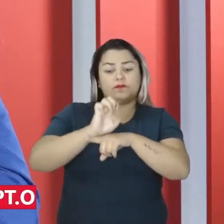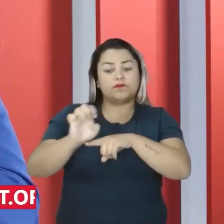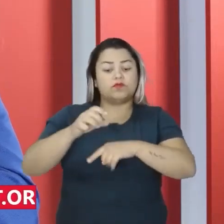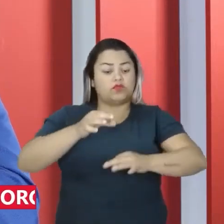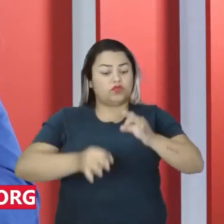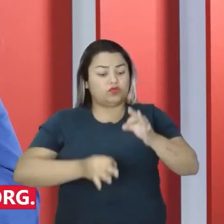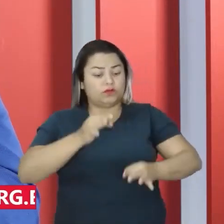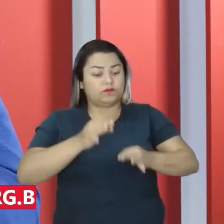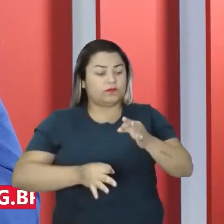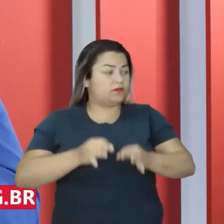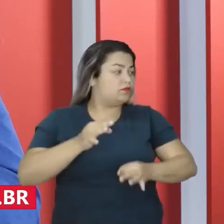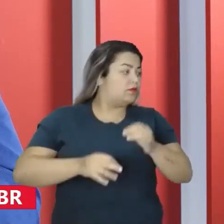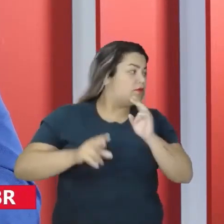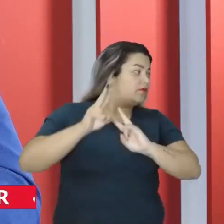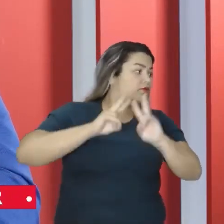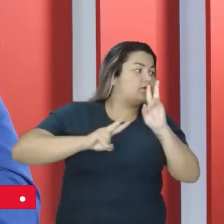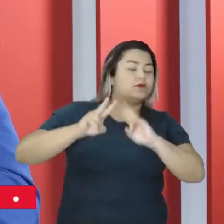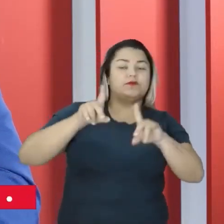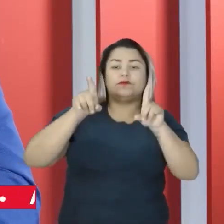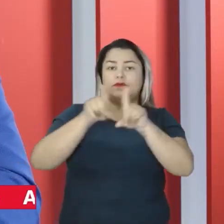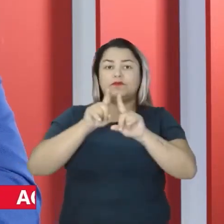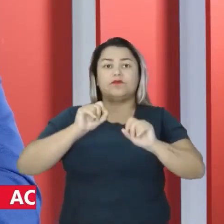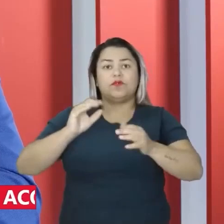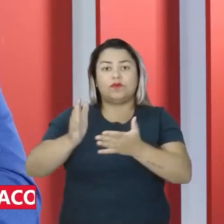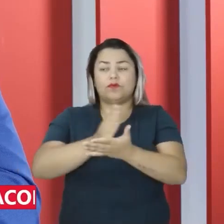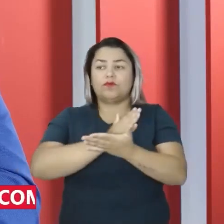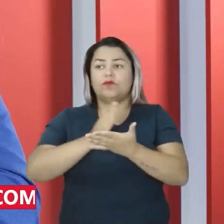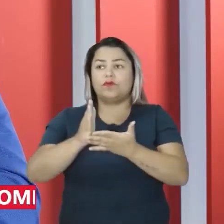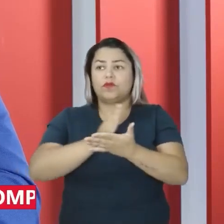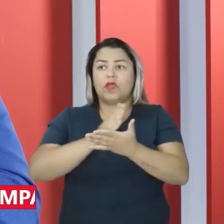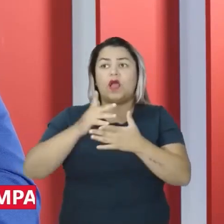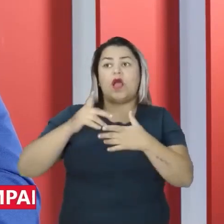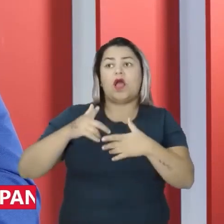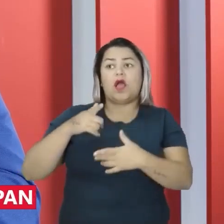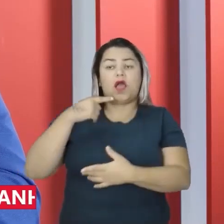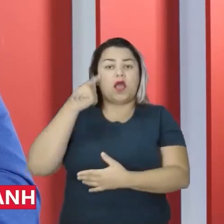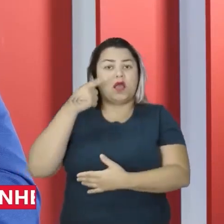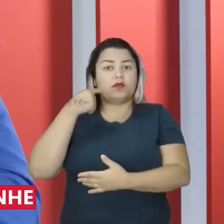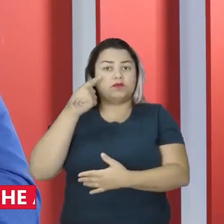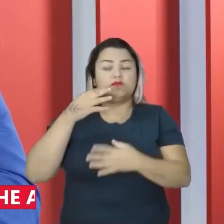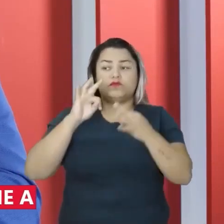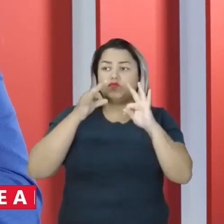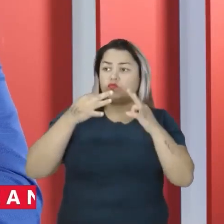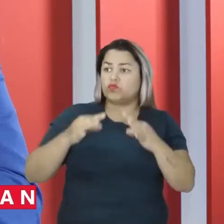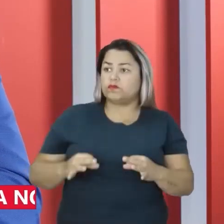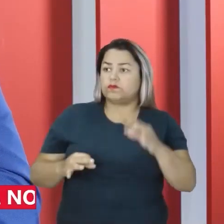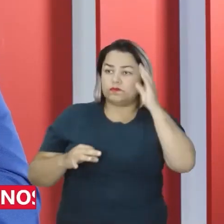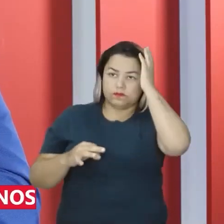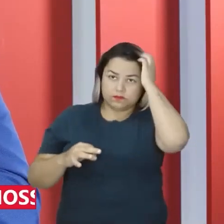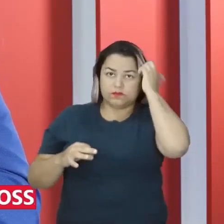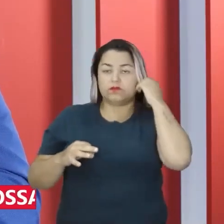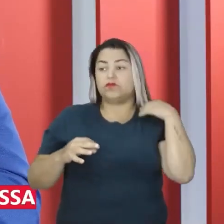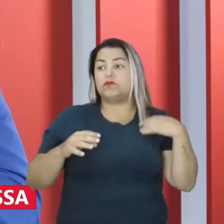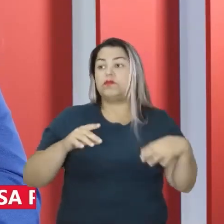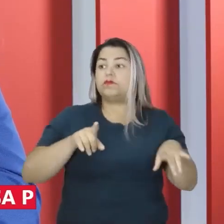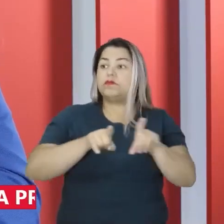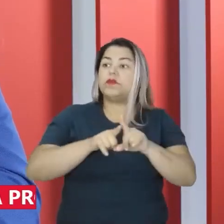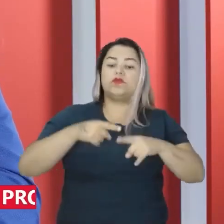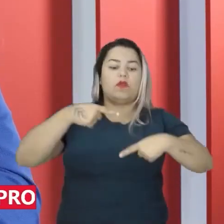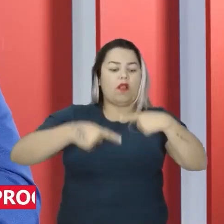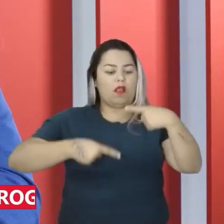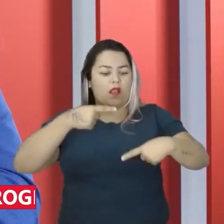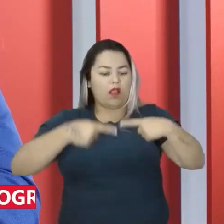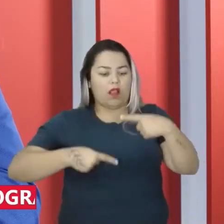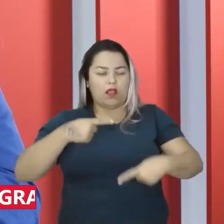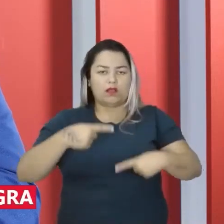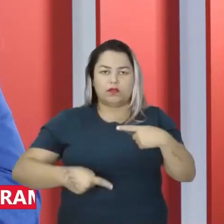gente viu o papel ridículo de alguns advogados. Em vez de fazer a defesa técnica dos seus clientes, optaram por fazer discursos políticos e